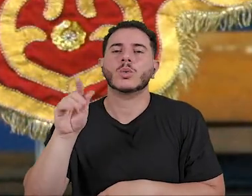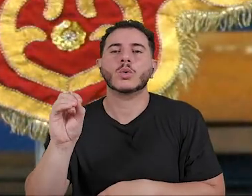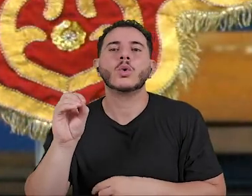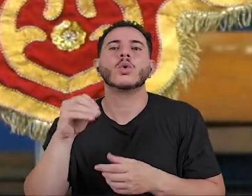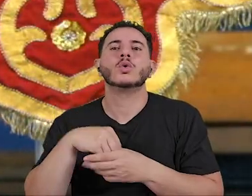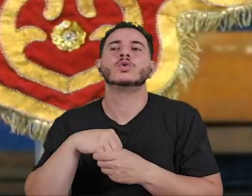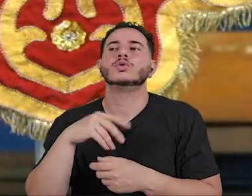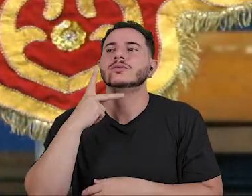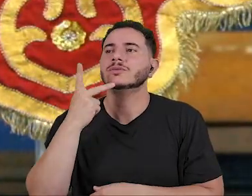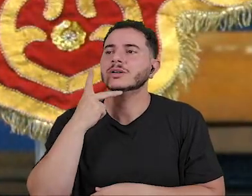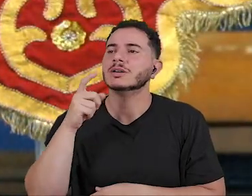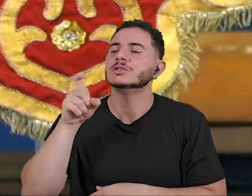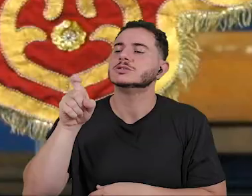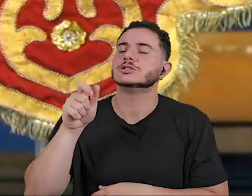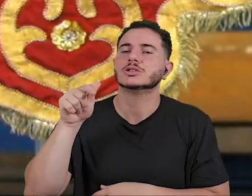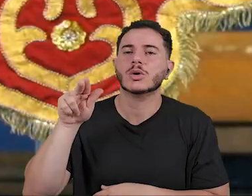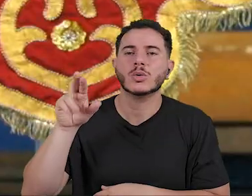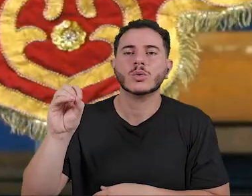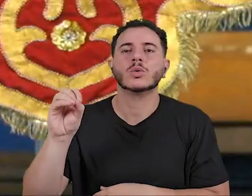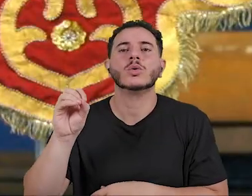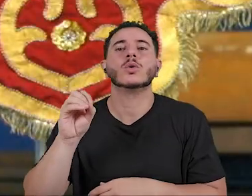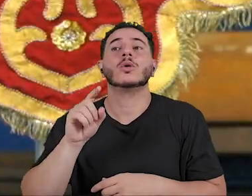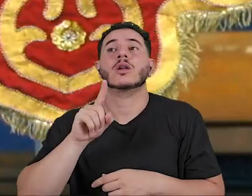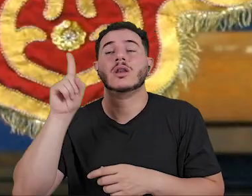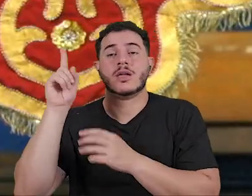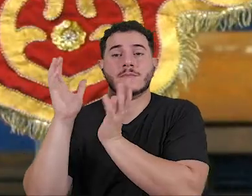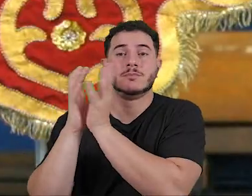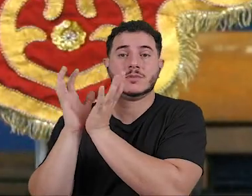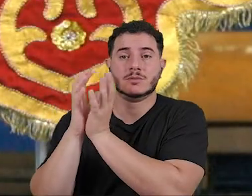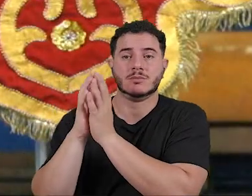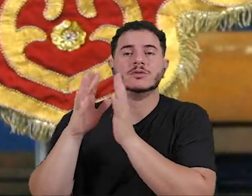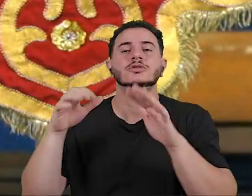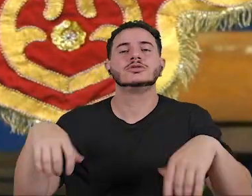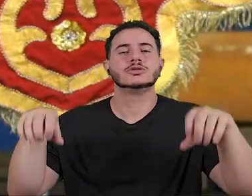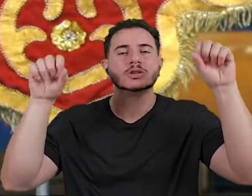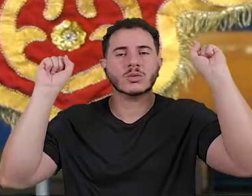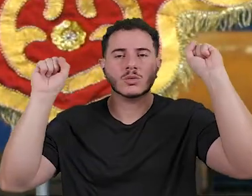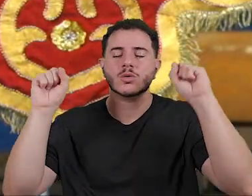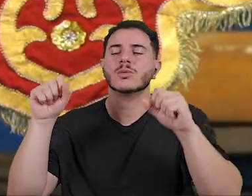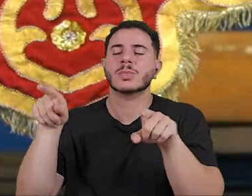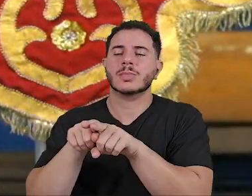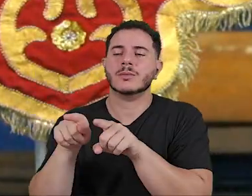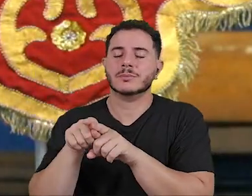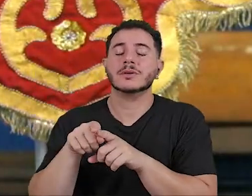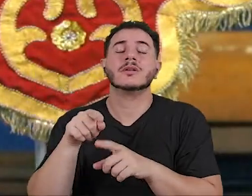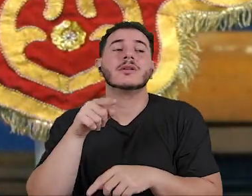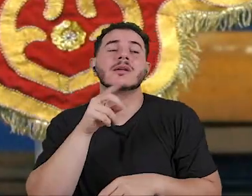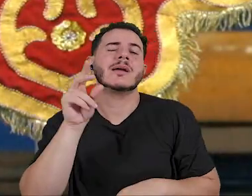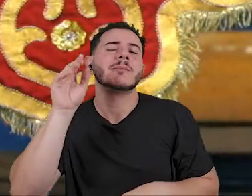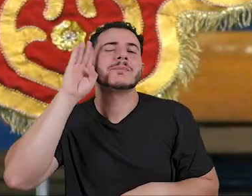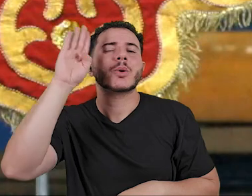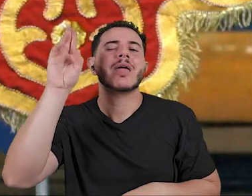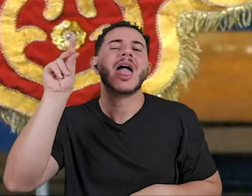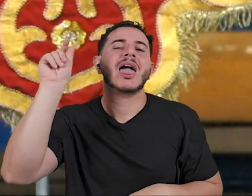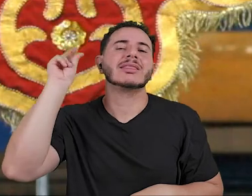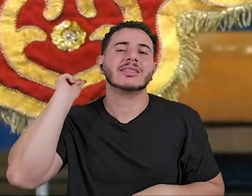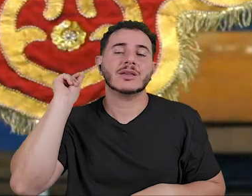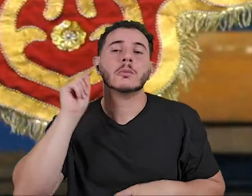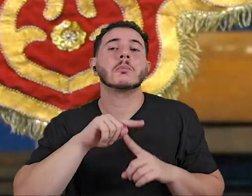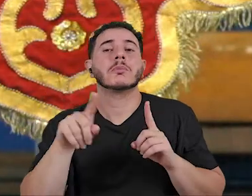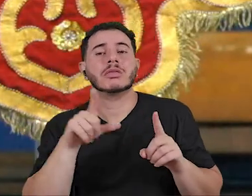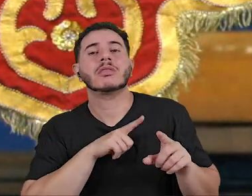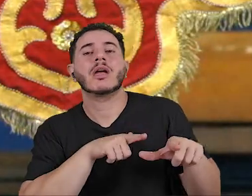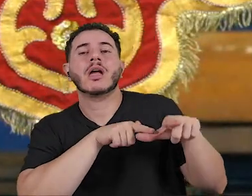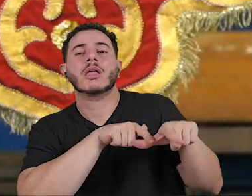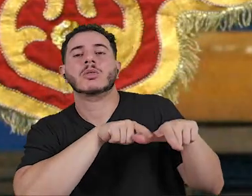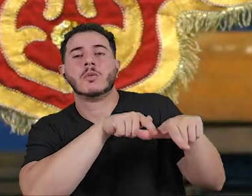Então, principalmente os mais antigos. Então, a gente consegue visualizar muito isso, essa fortaleza